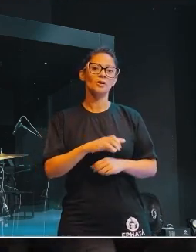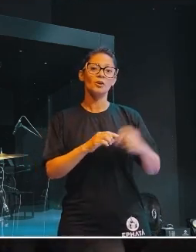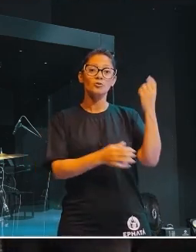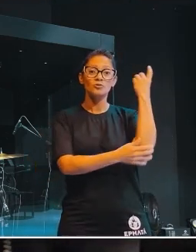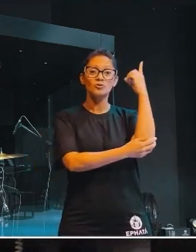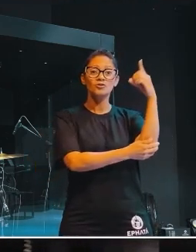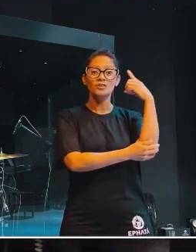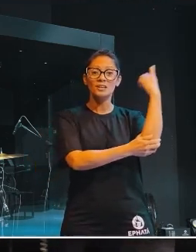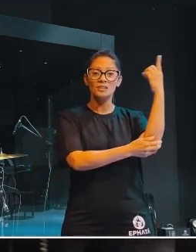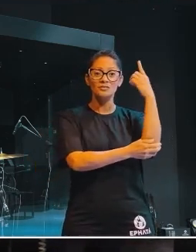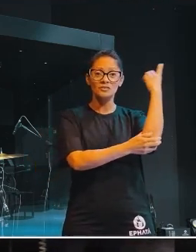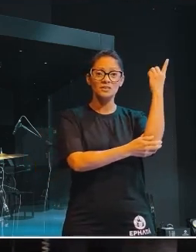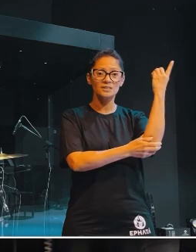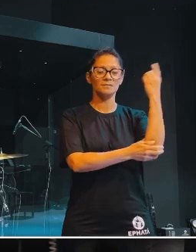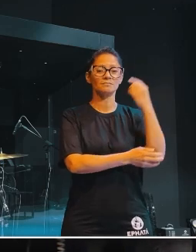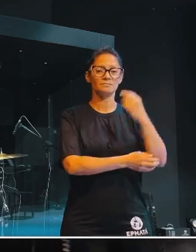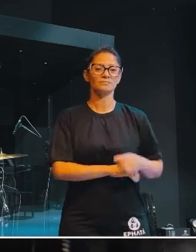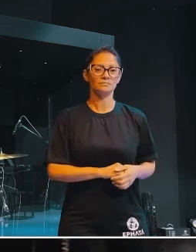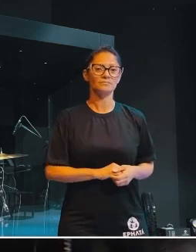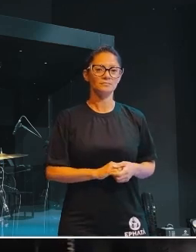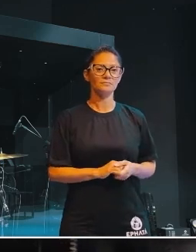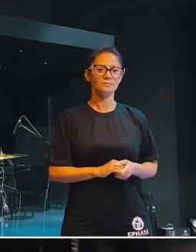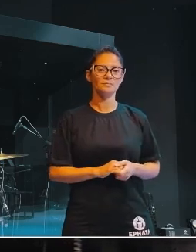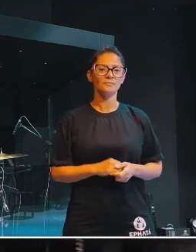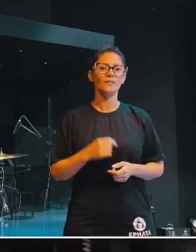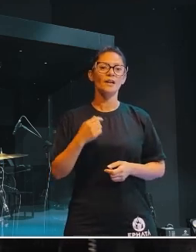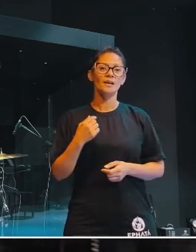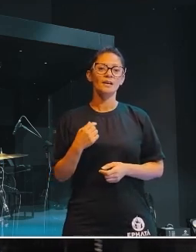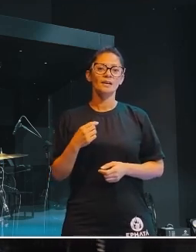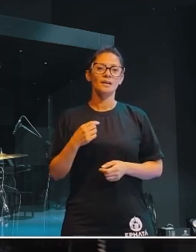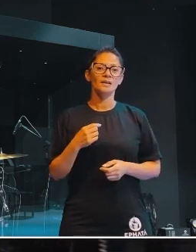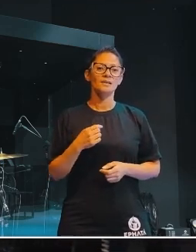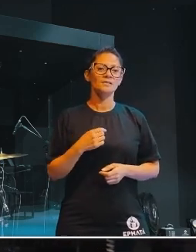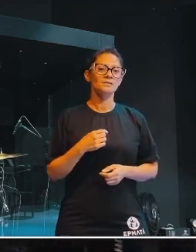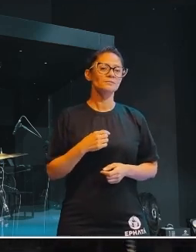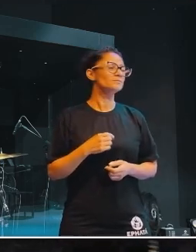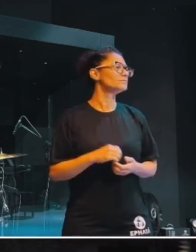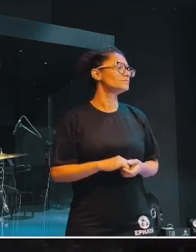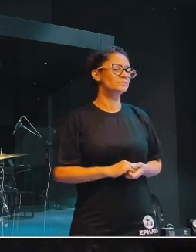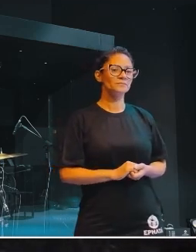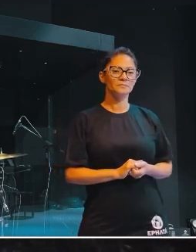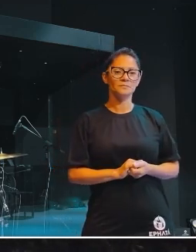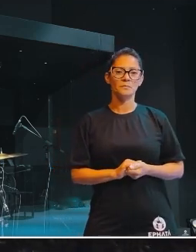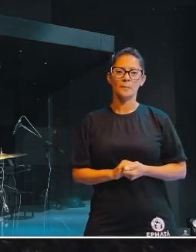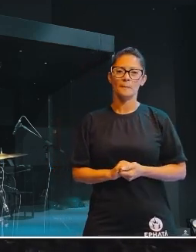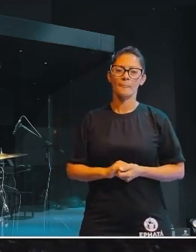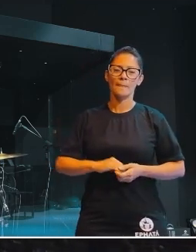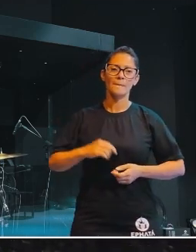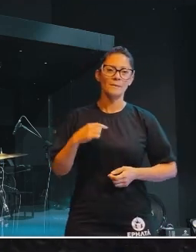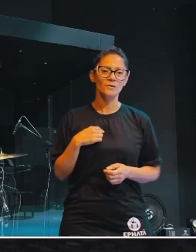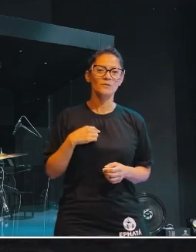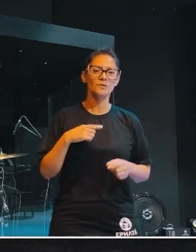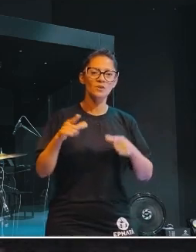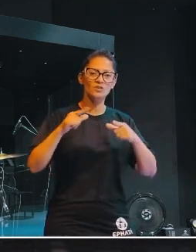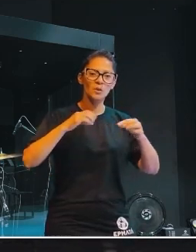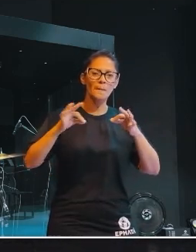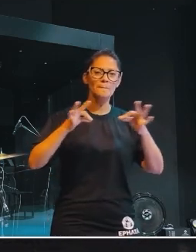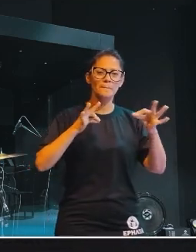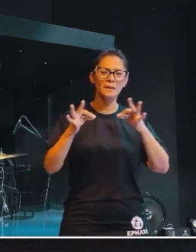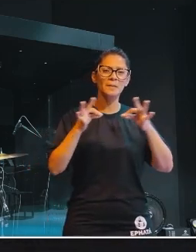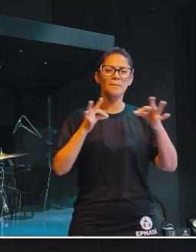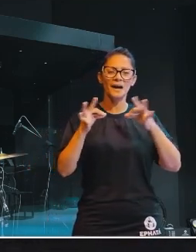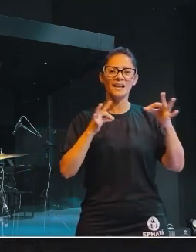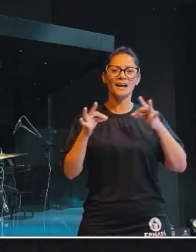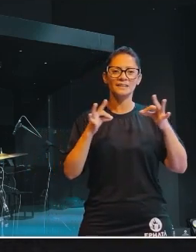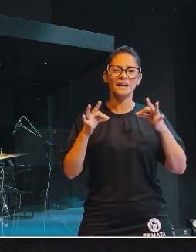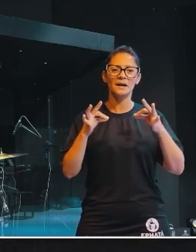eu estou pronto para esse que está de pé, mas eu também estou preparado para os outros